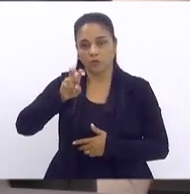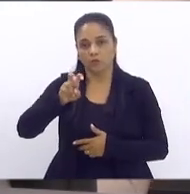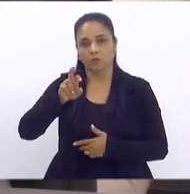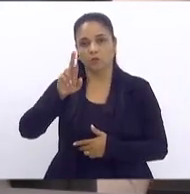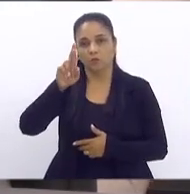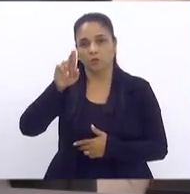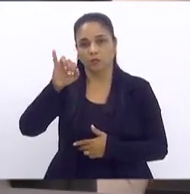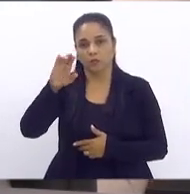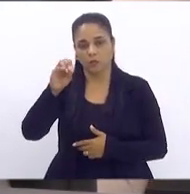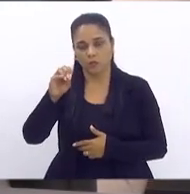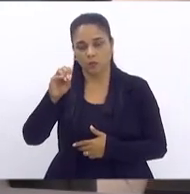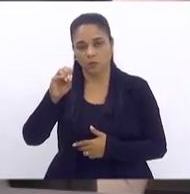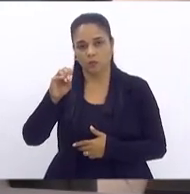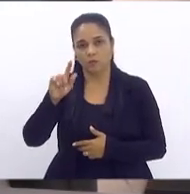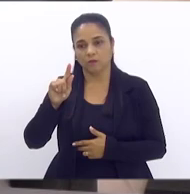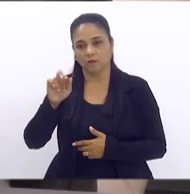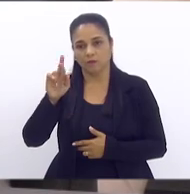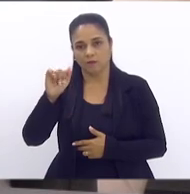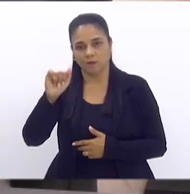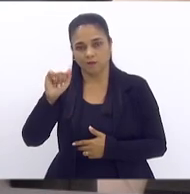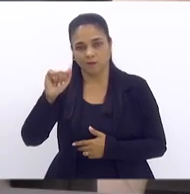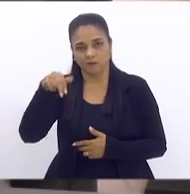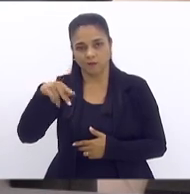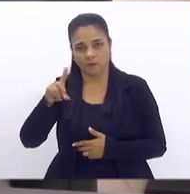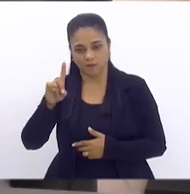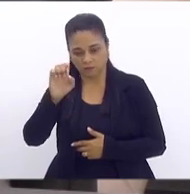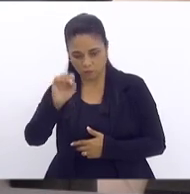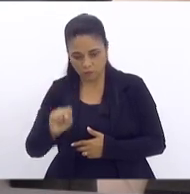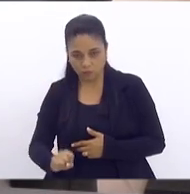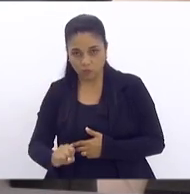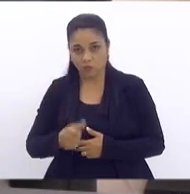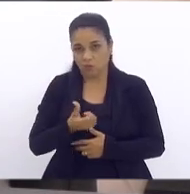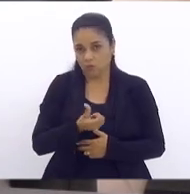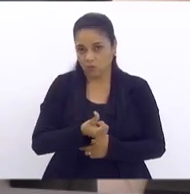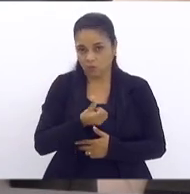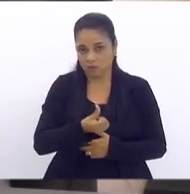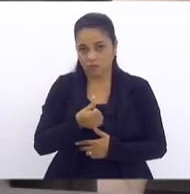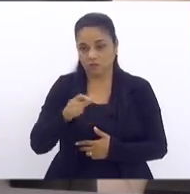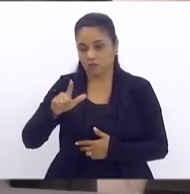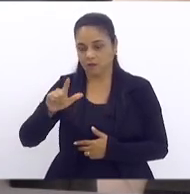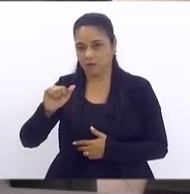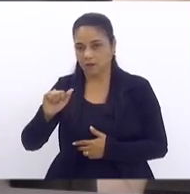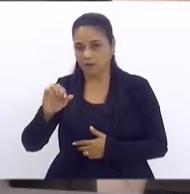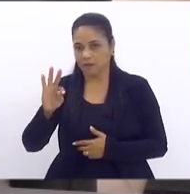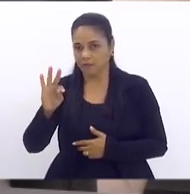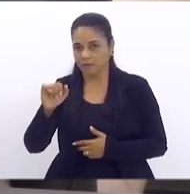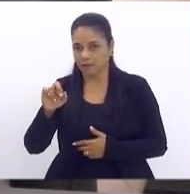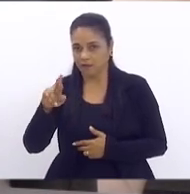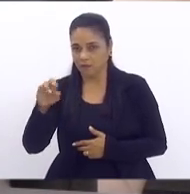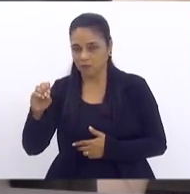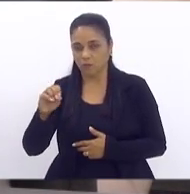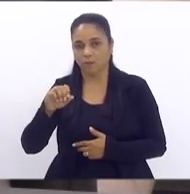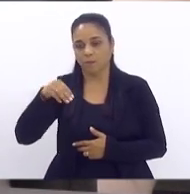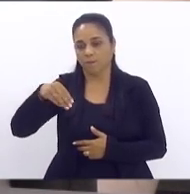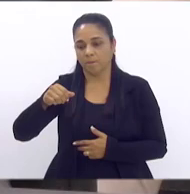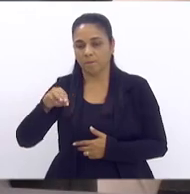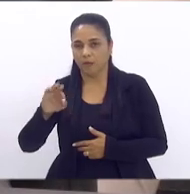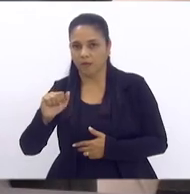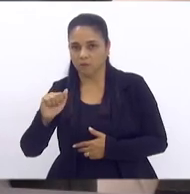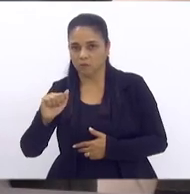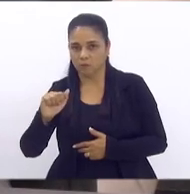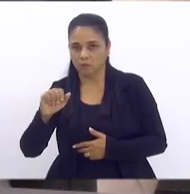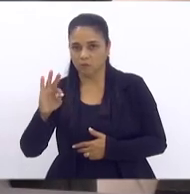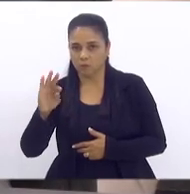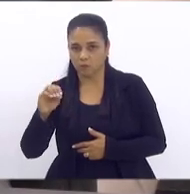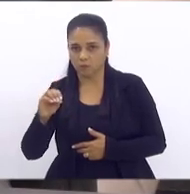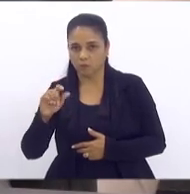região sul do Brasil. O sexto, localizado em Ladário, no Mato Grosso do Sul, que cuida da área